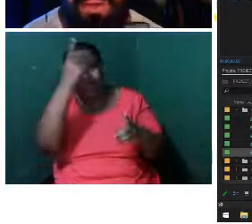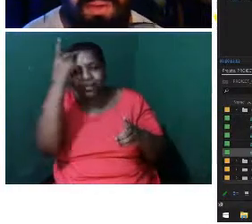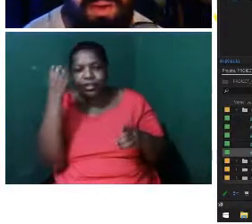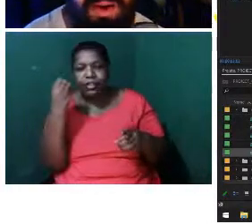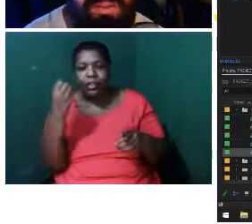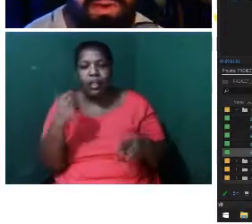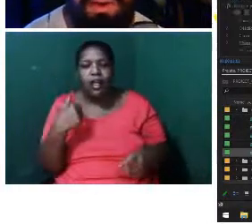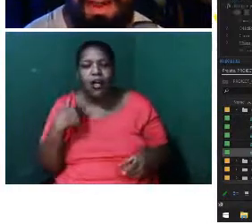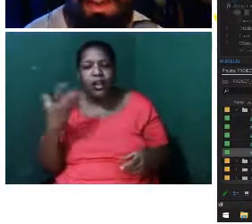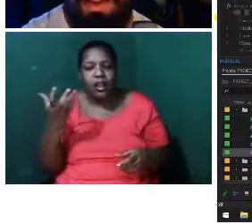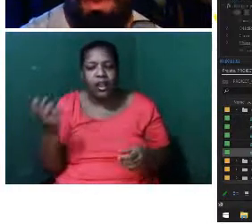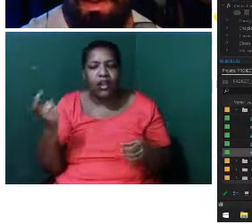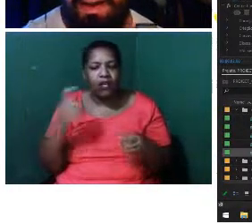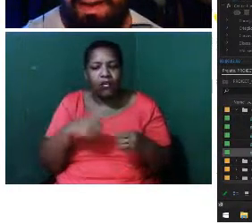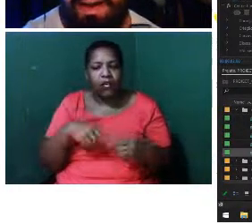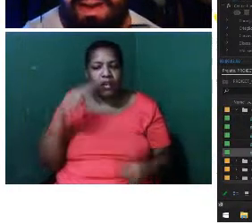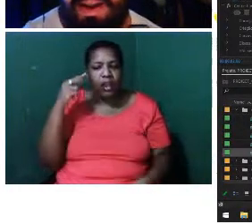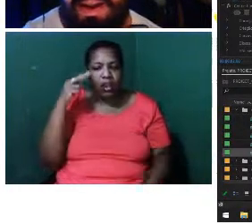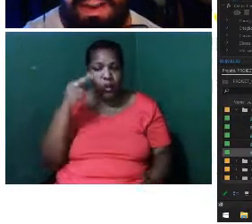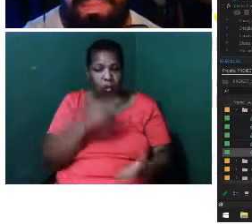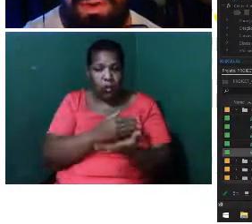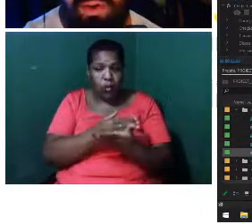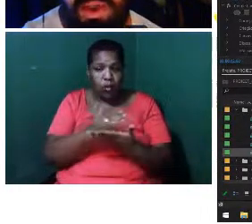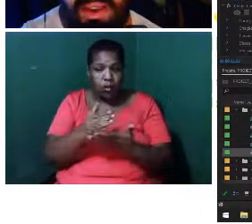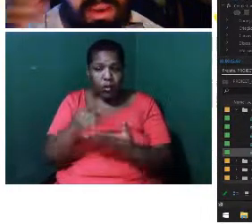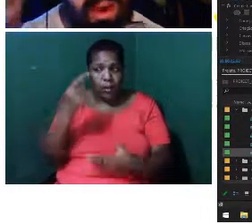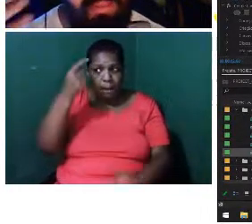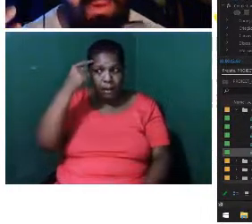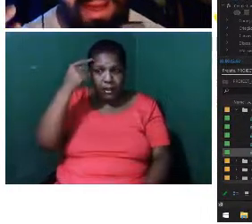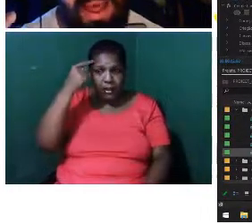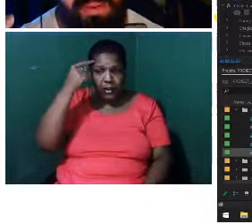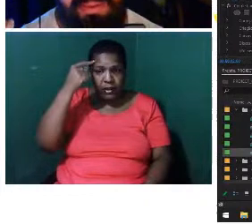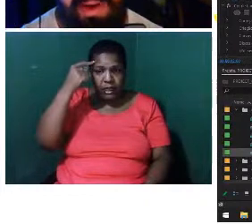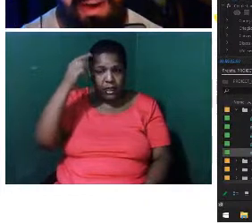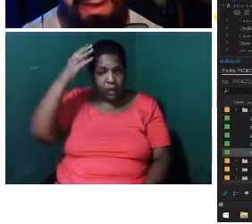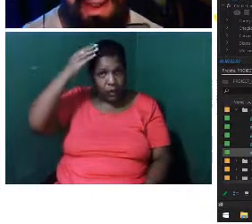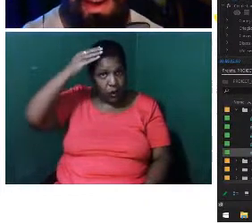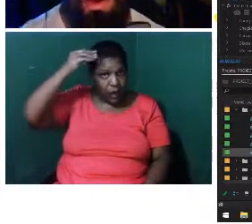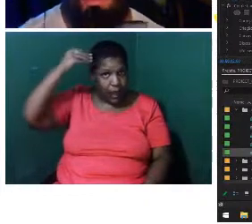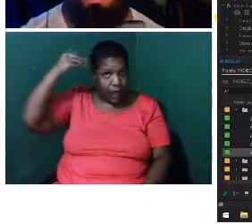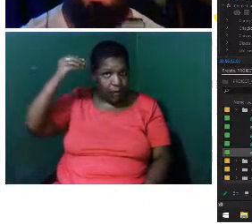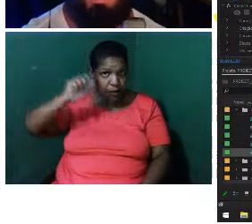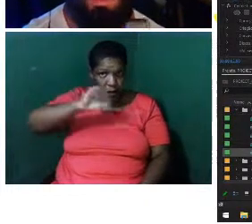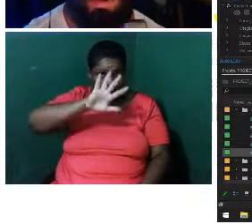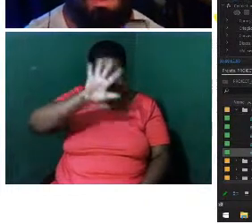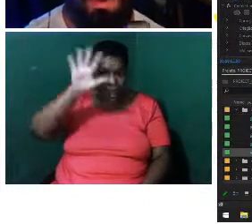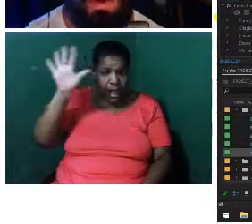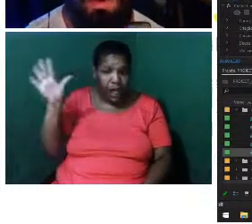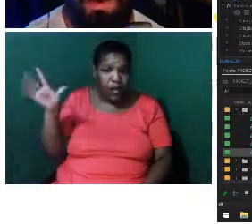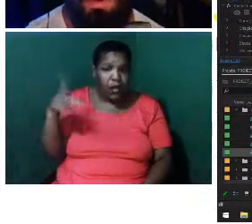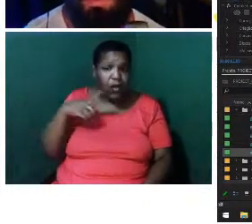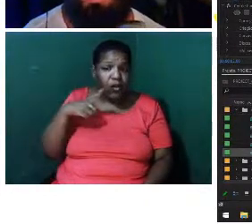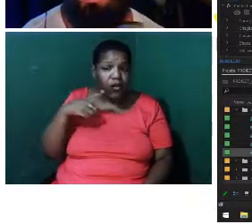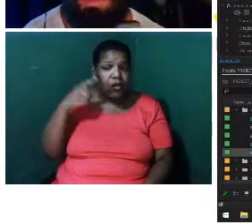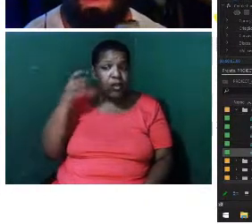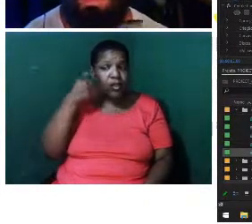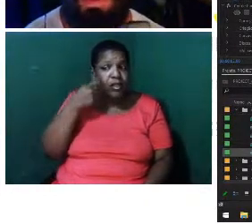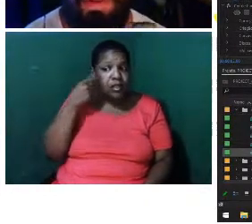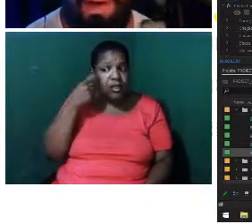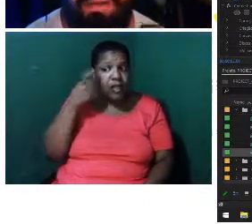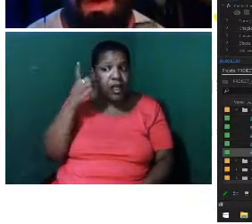comecei com o vídeo dessa dessa pessoa que tem o cabelo claro eu falei assim então vou tentar achar